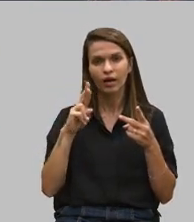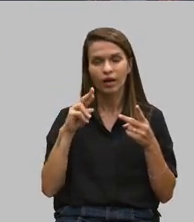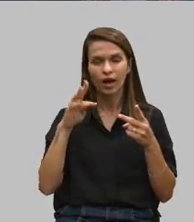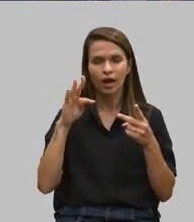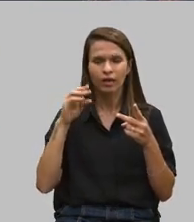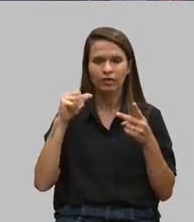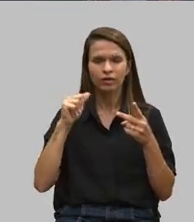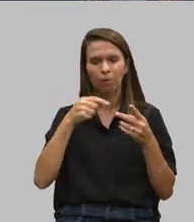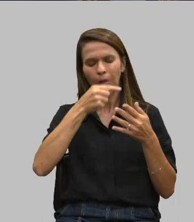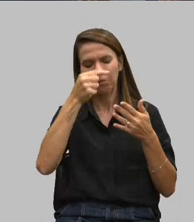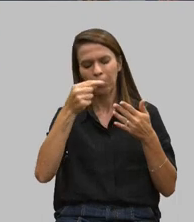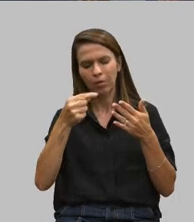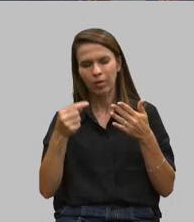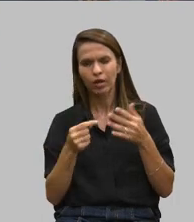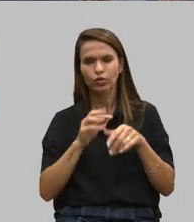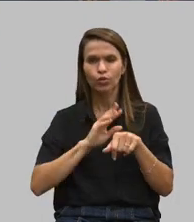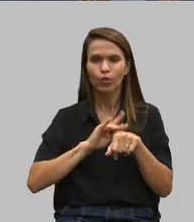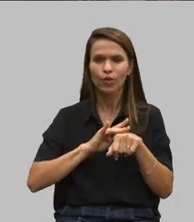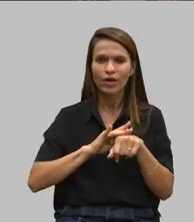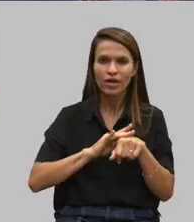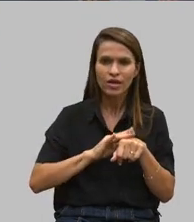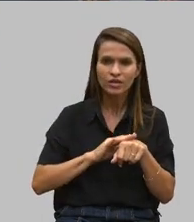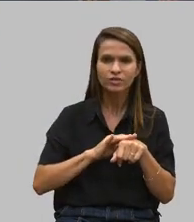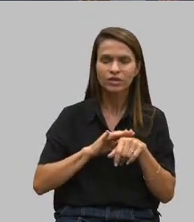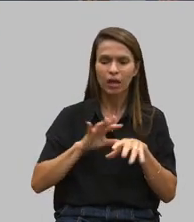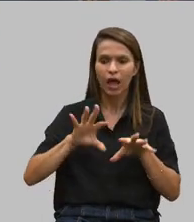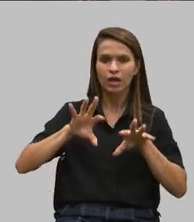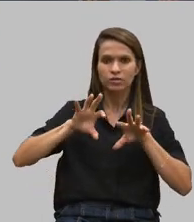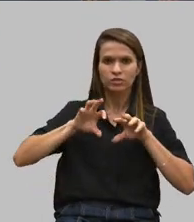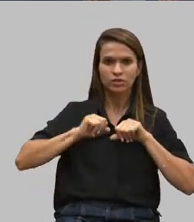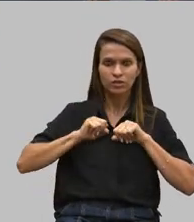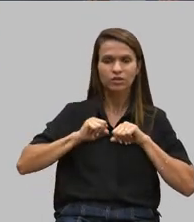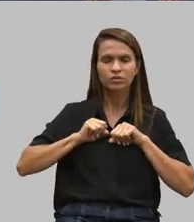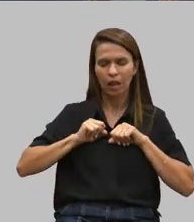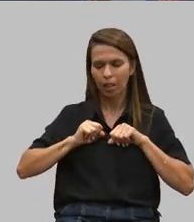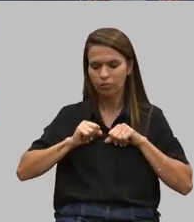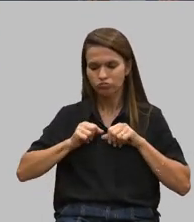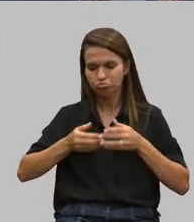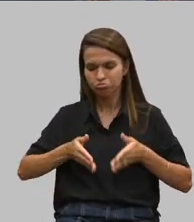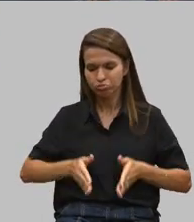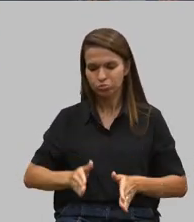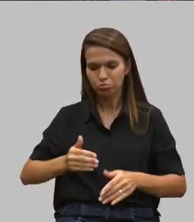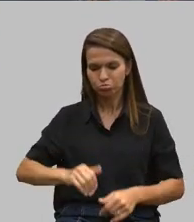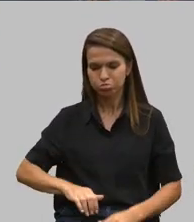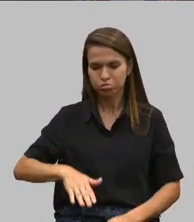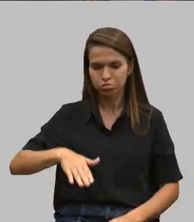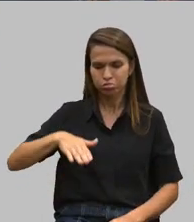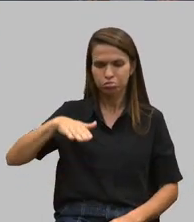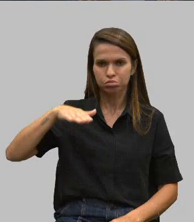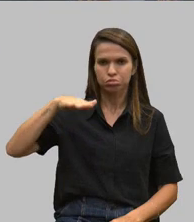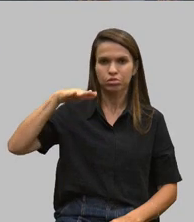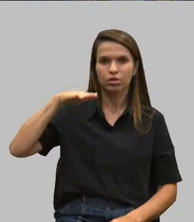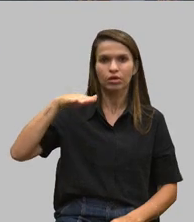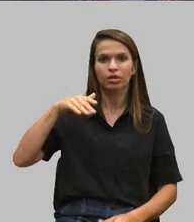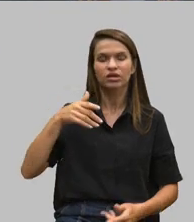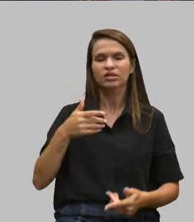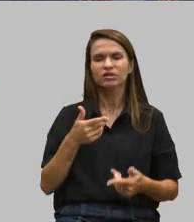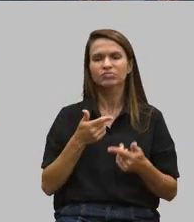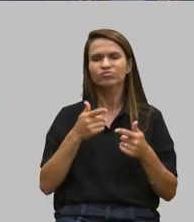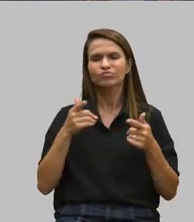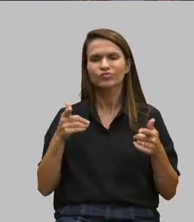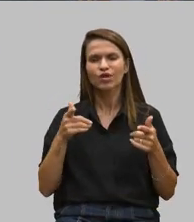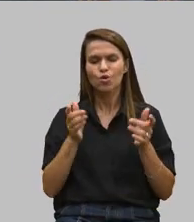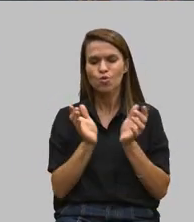congênitas ou doenças adquiridas desde a infância que a gente eh não tem uma rede bem